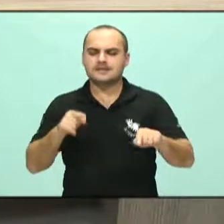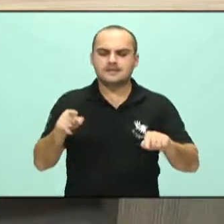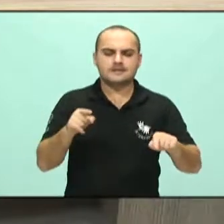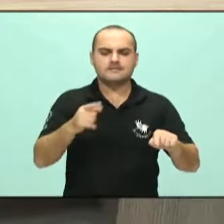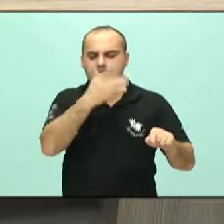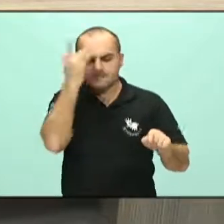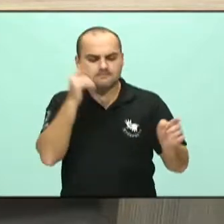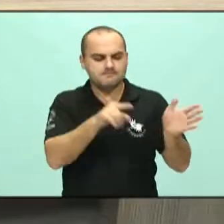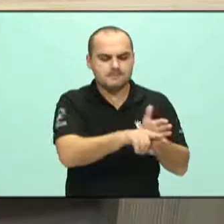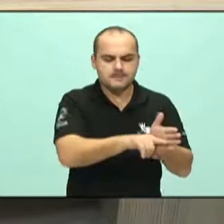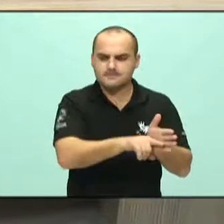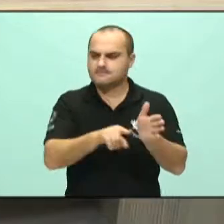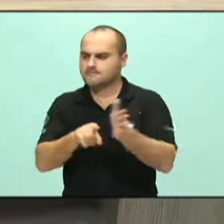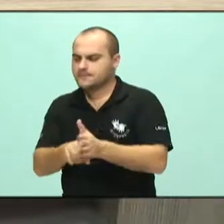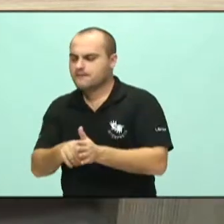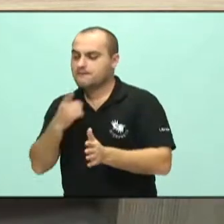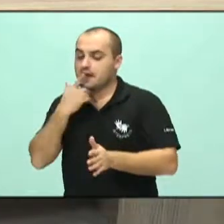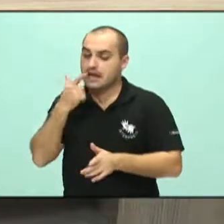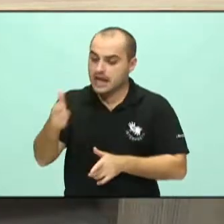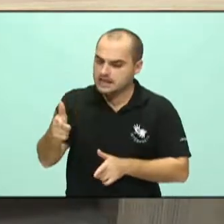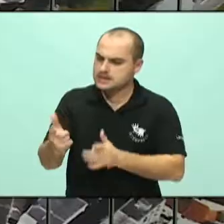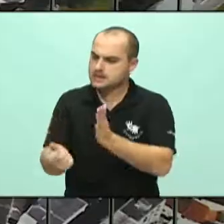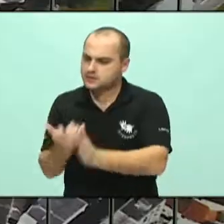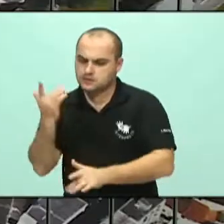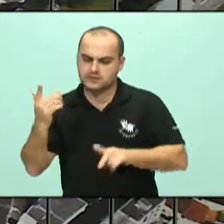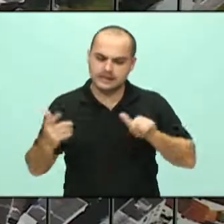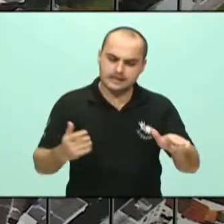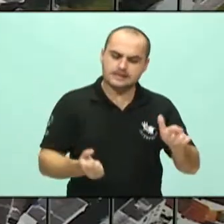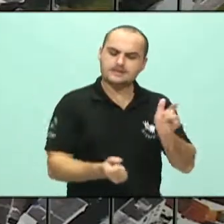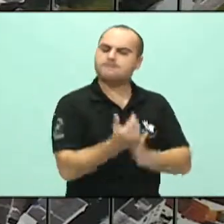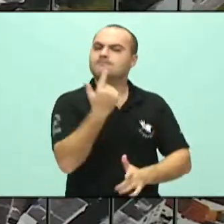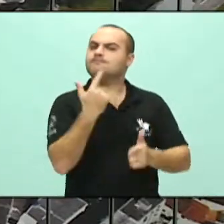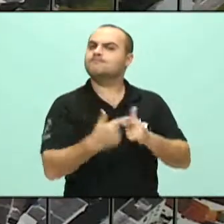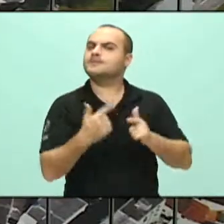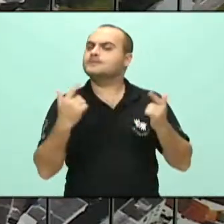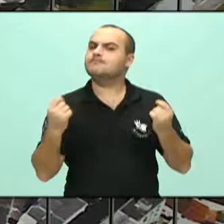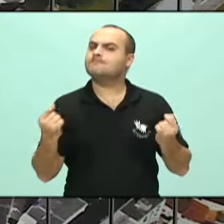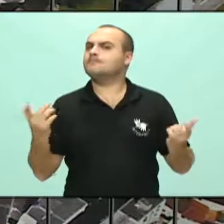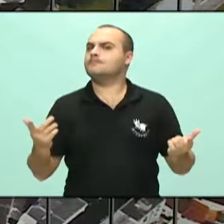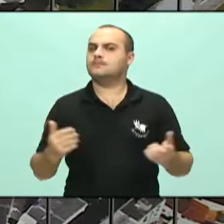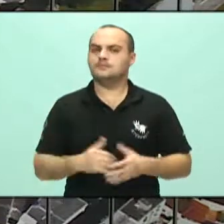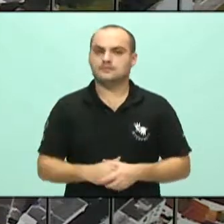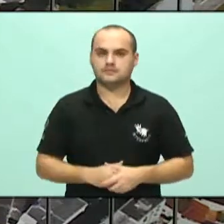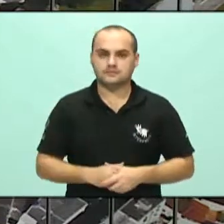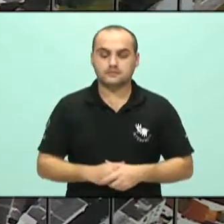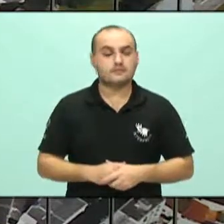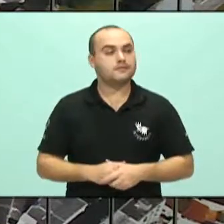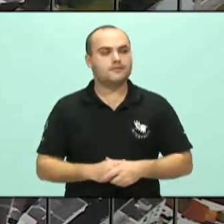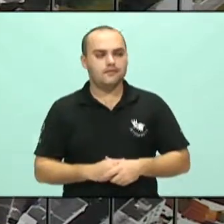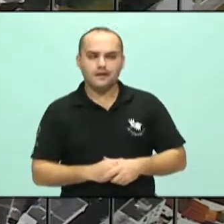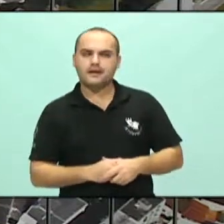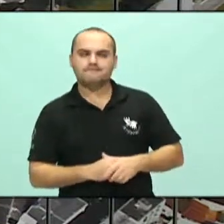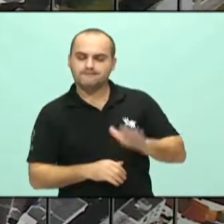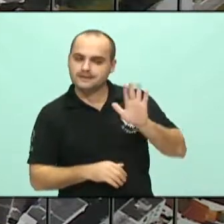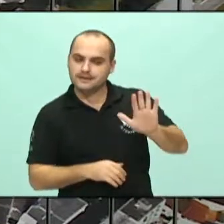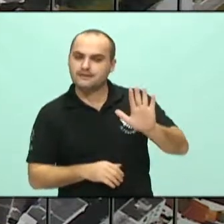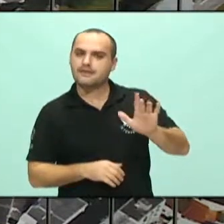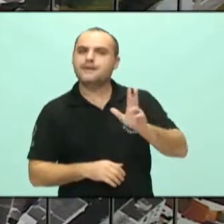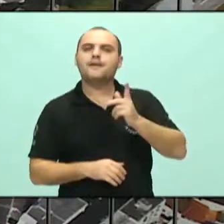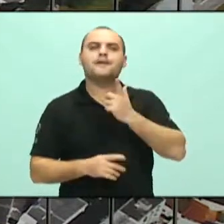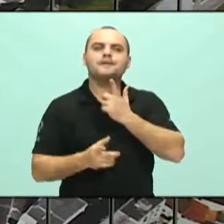historiador afirma uma coisa, outro historiador afirma outra? Porque a vontade de